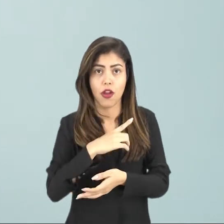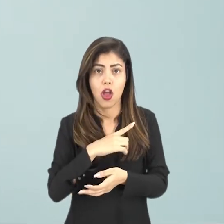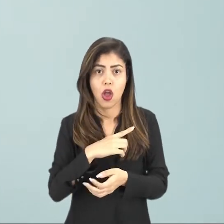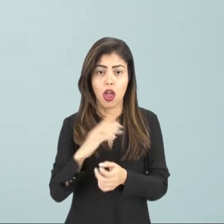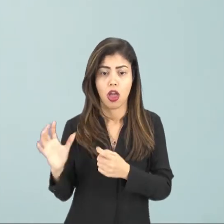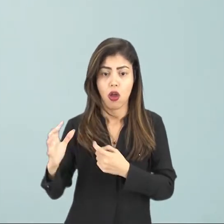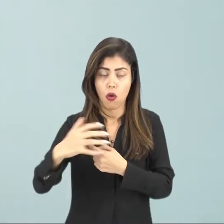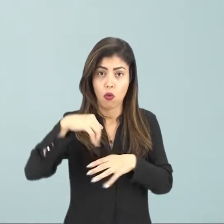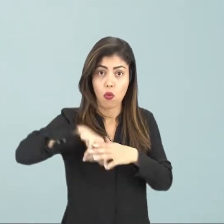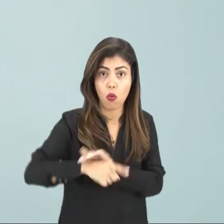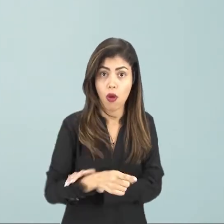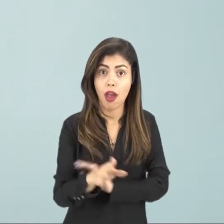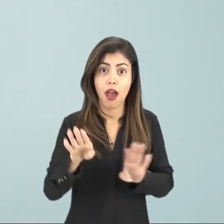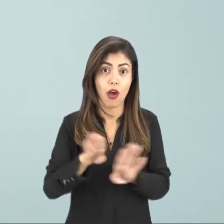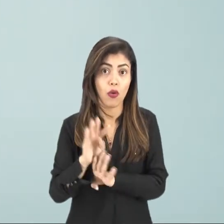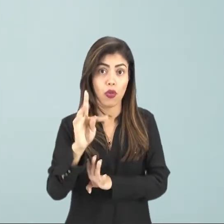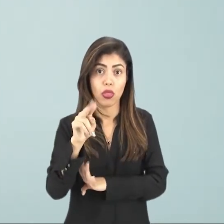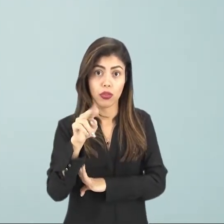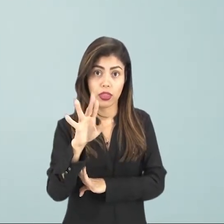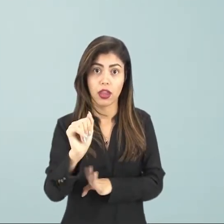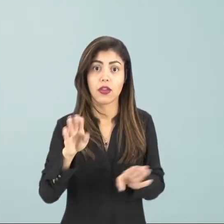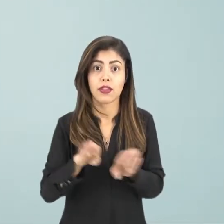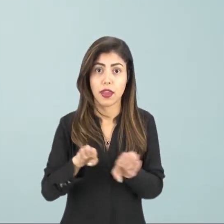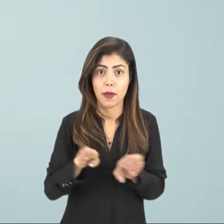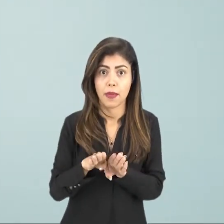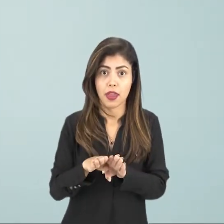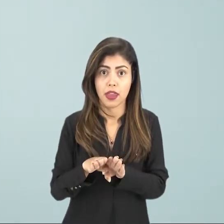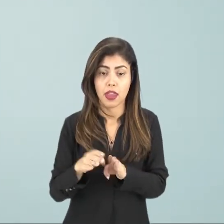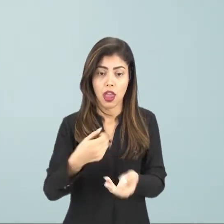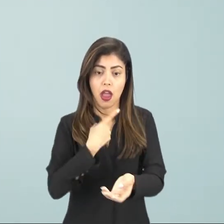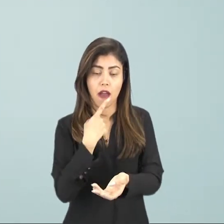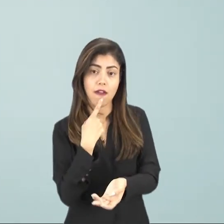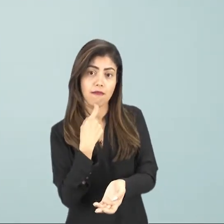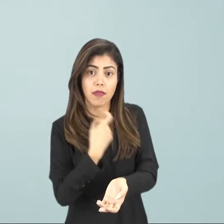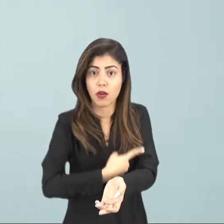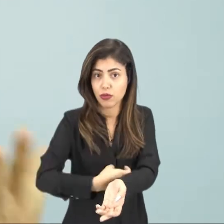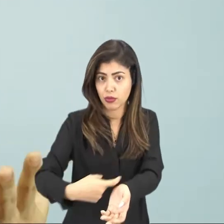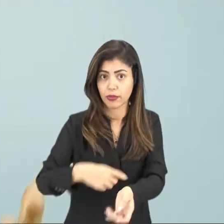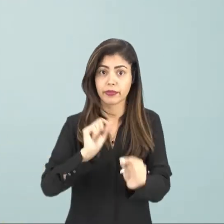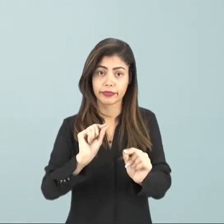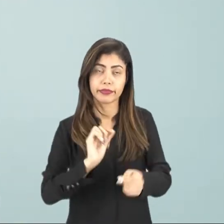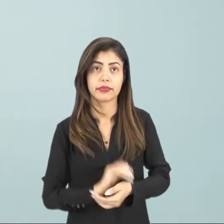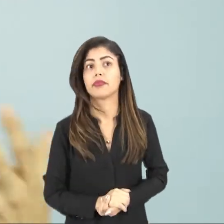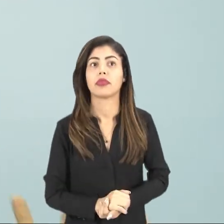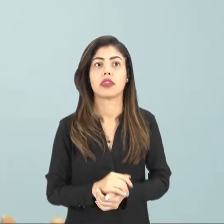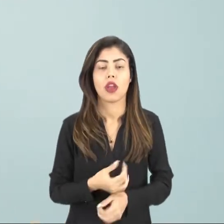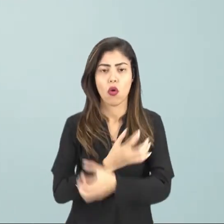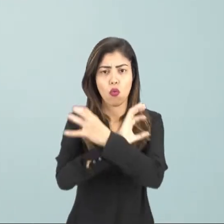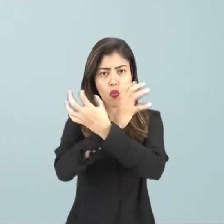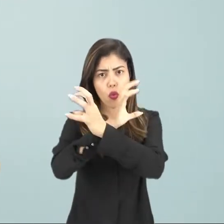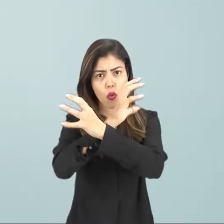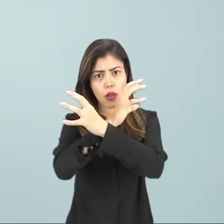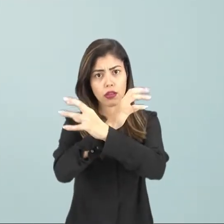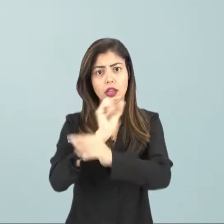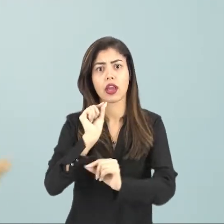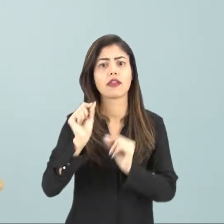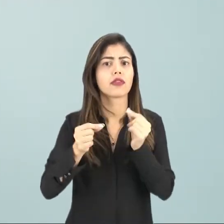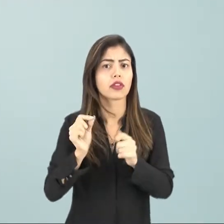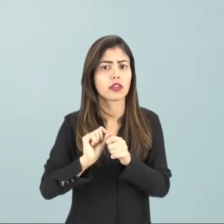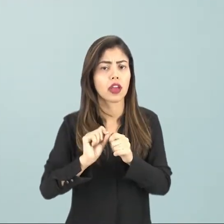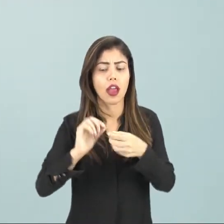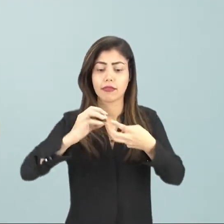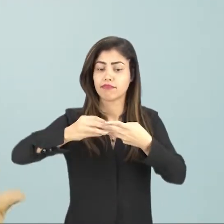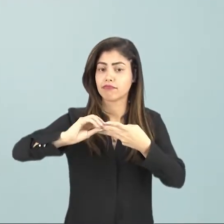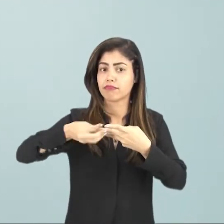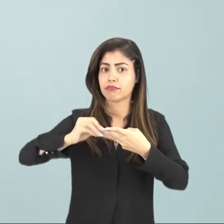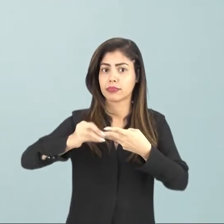o tutano e produz o sangue, né? Células sanguíneas. Então, vejam que os ossos eles são formados de células